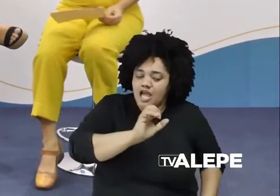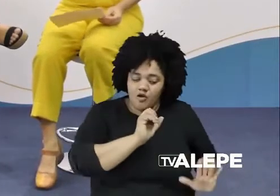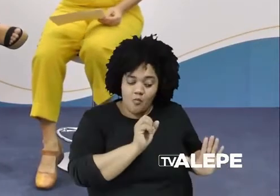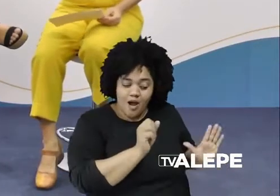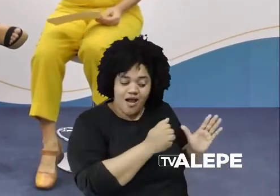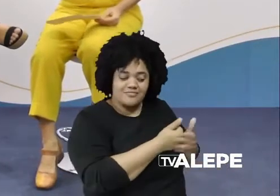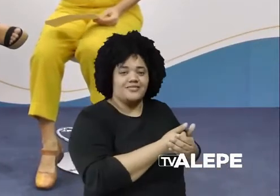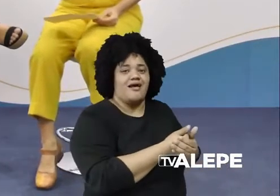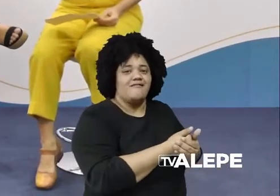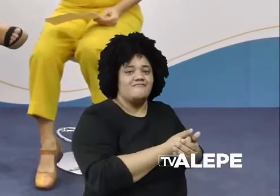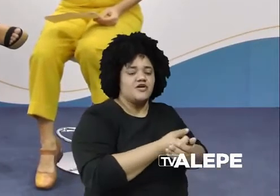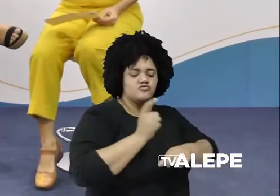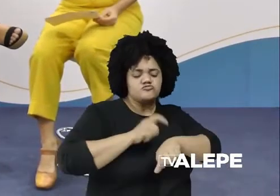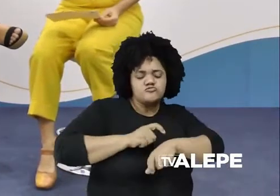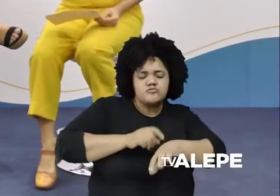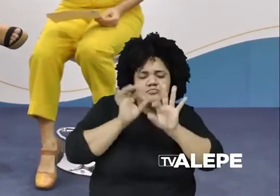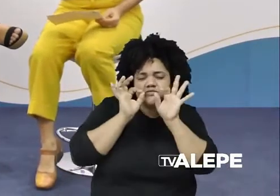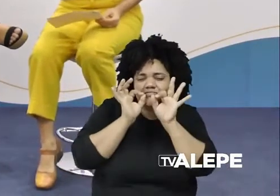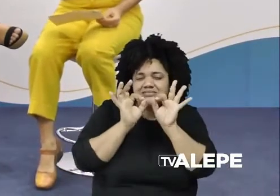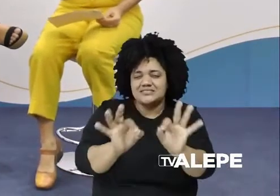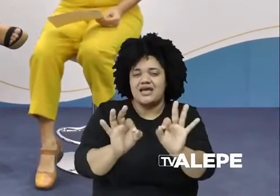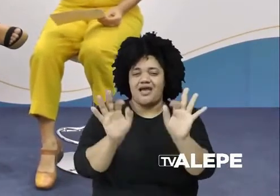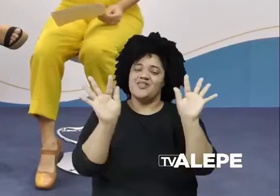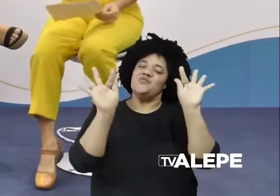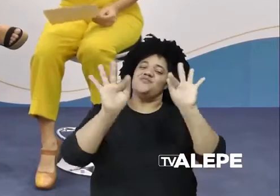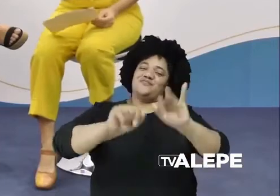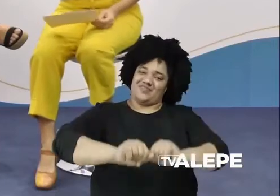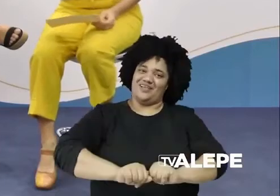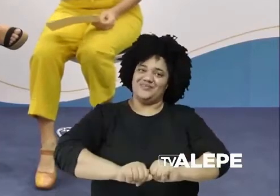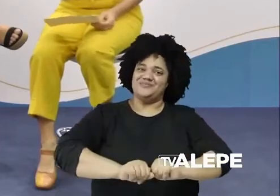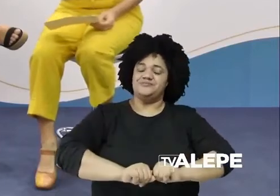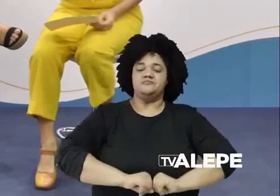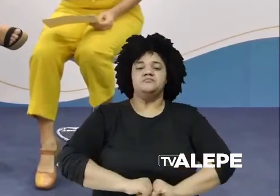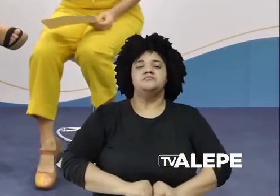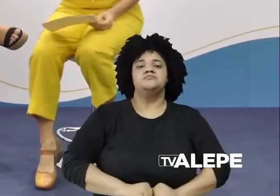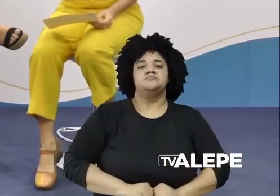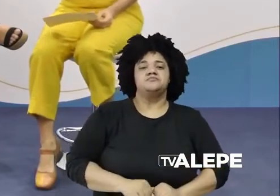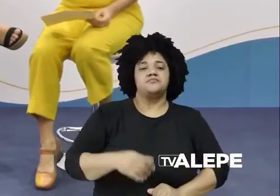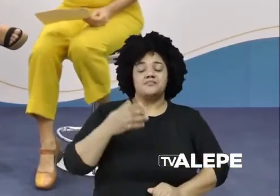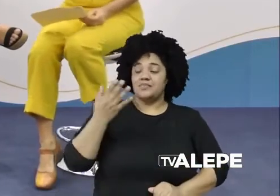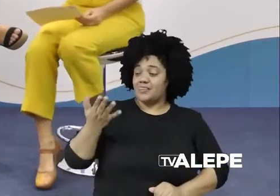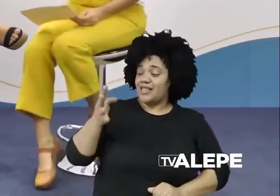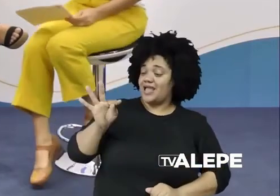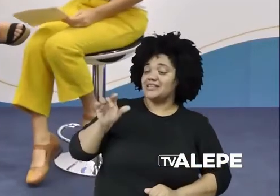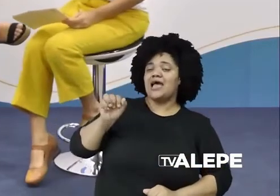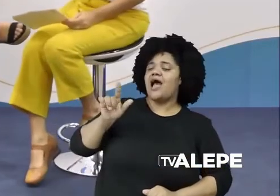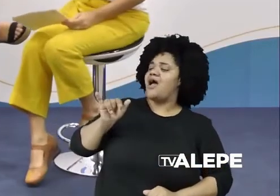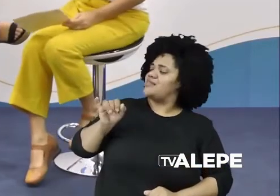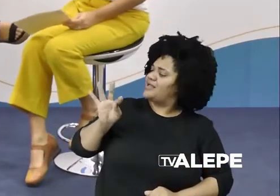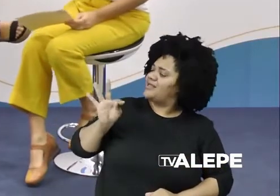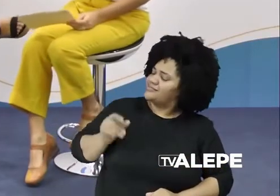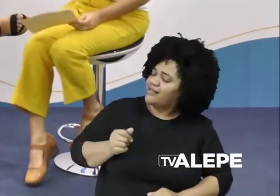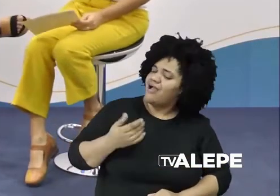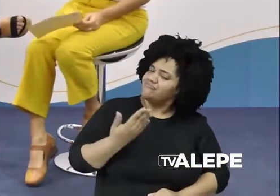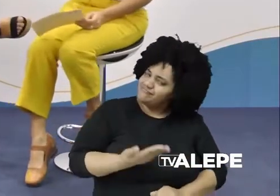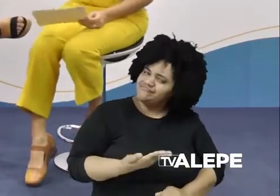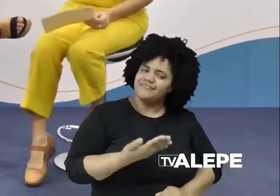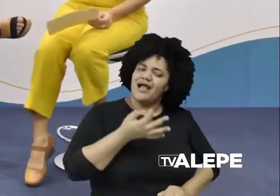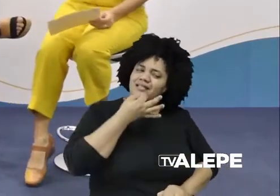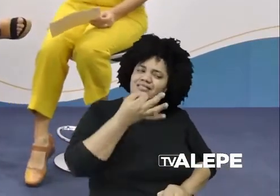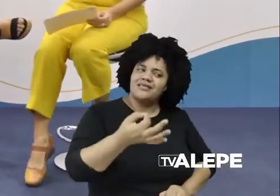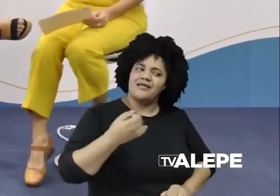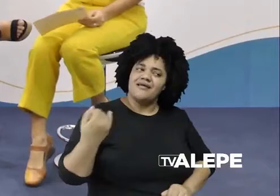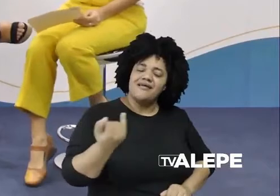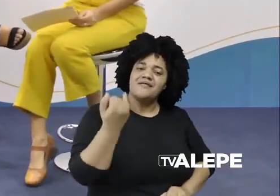fica guardada para o momento principal, que é o final. Fala, Thalita, por